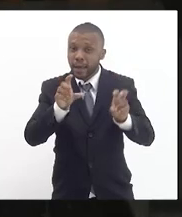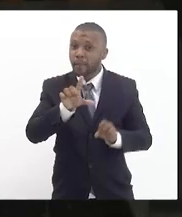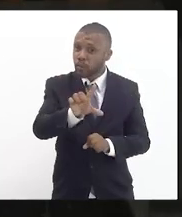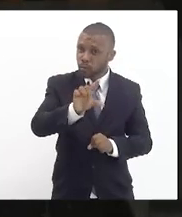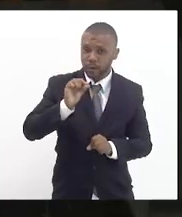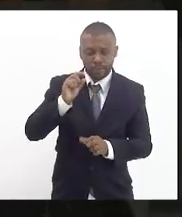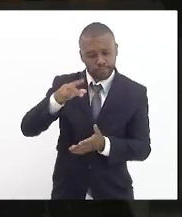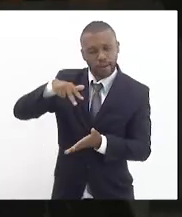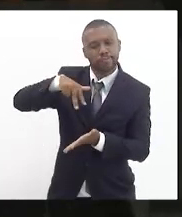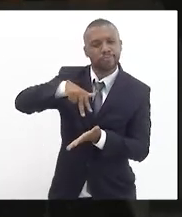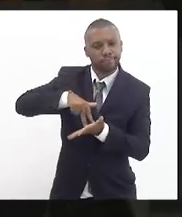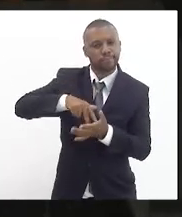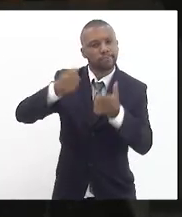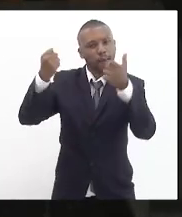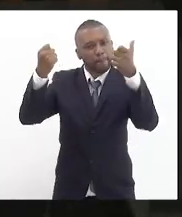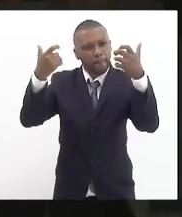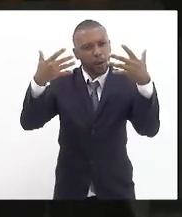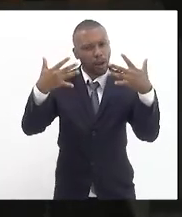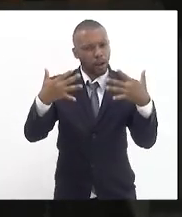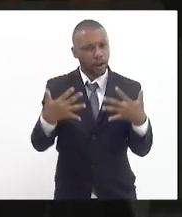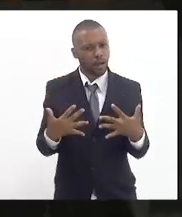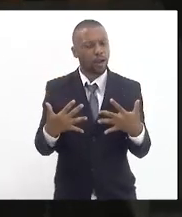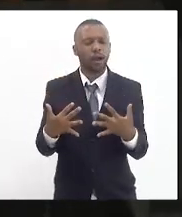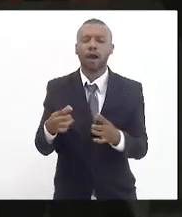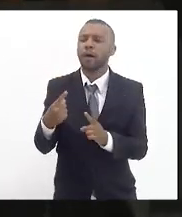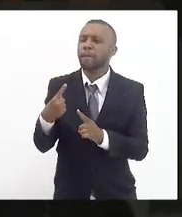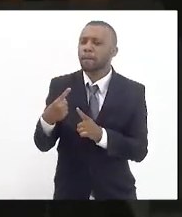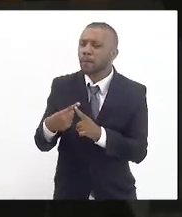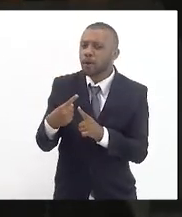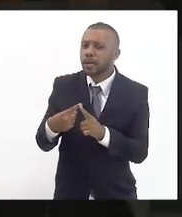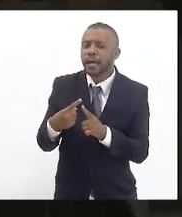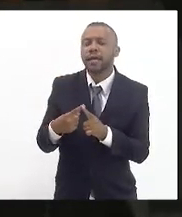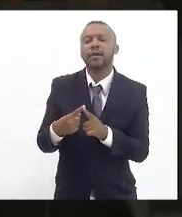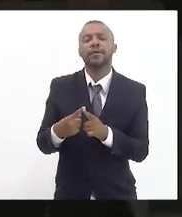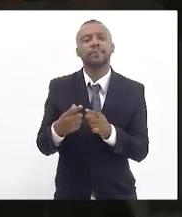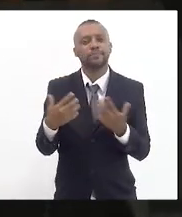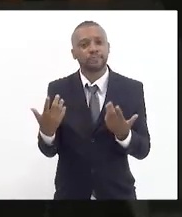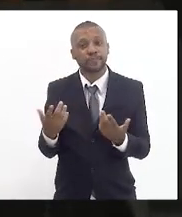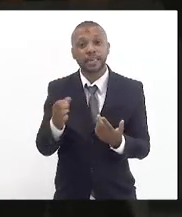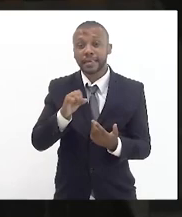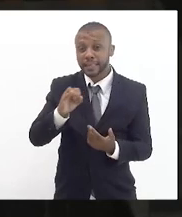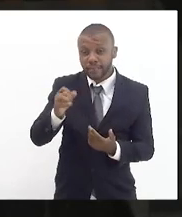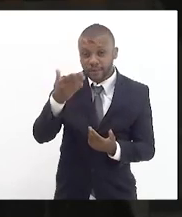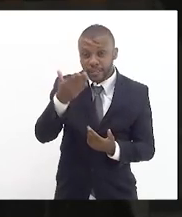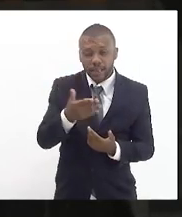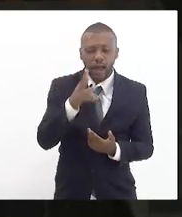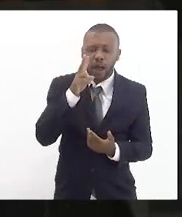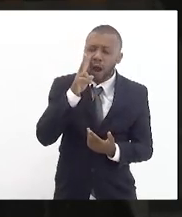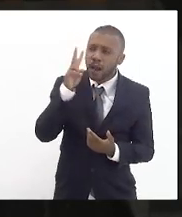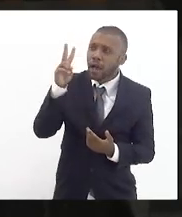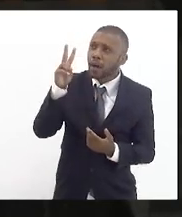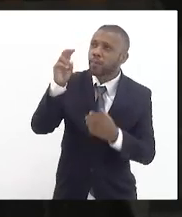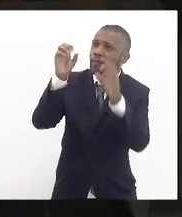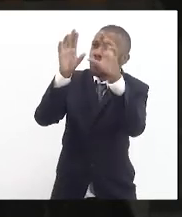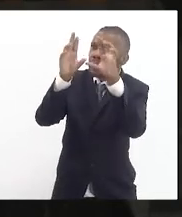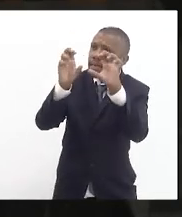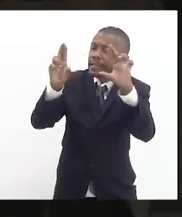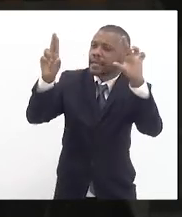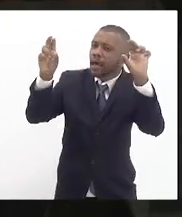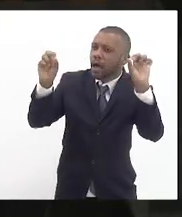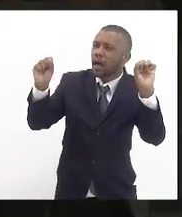presidente e porquê o seu choro olhar para o céu o